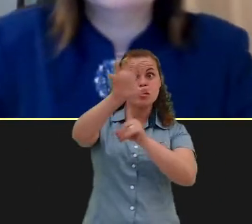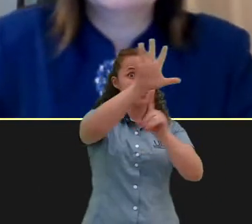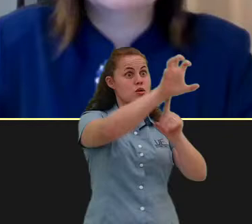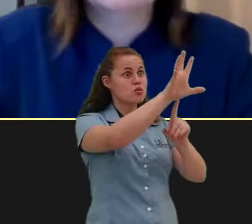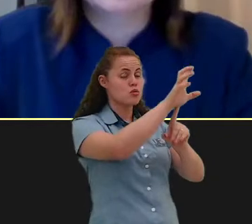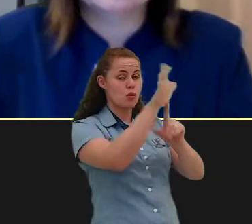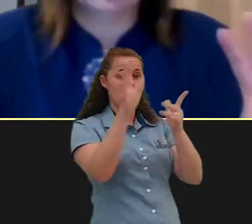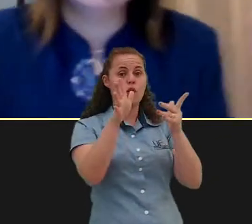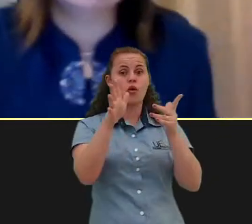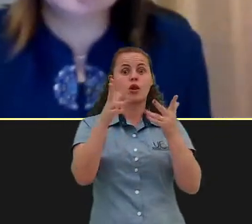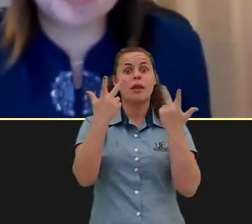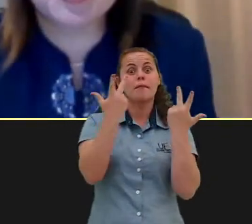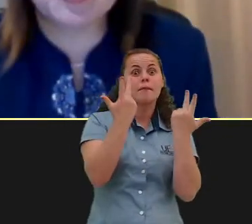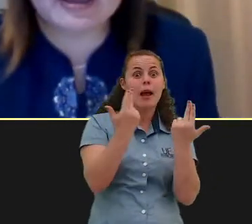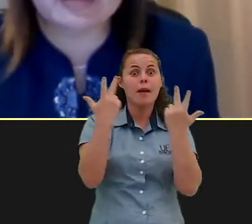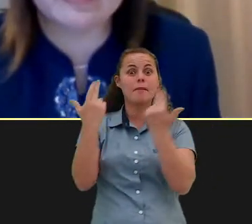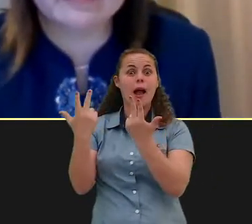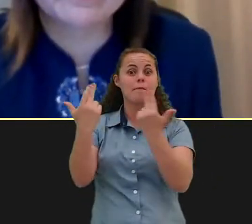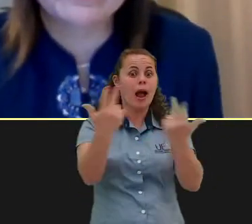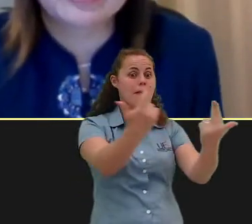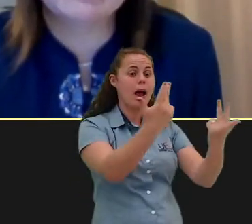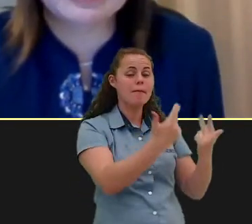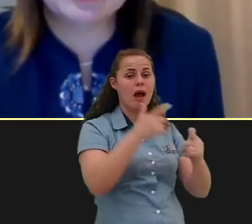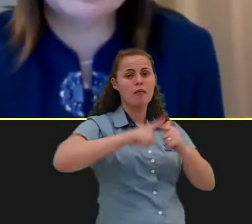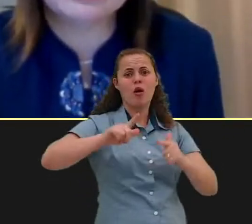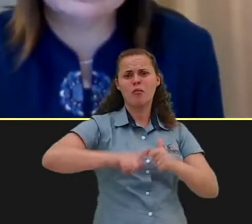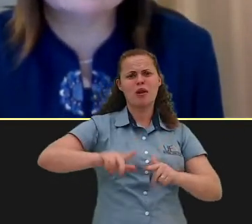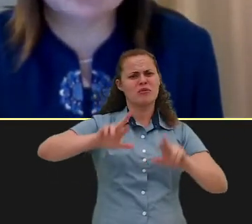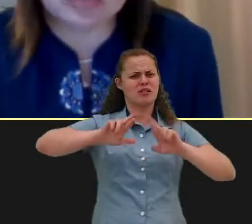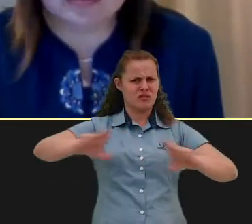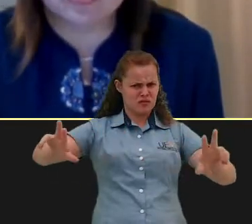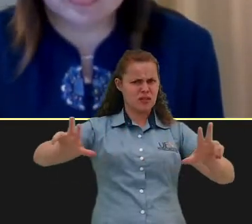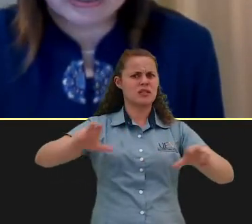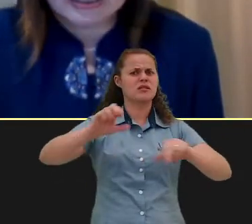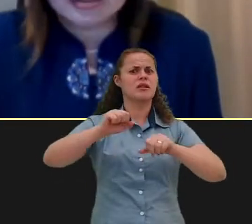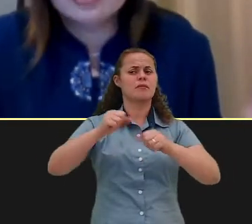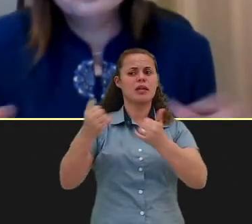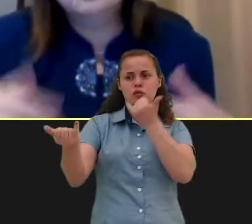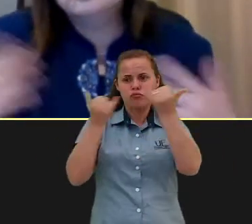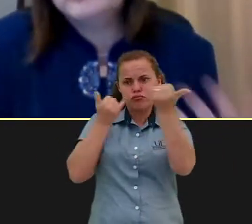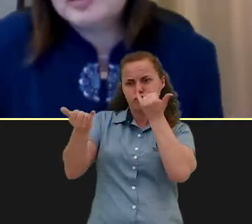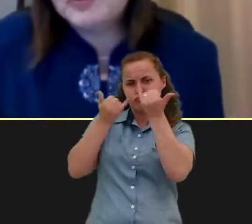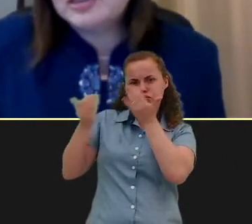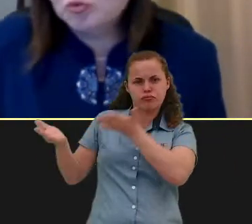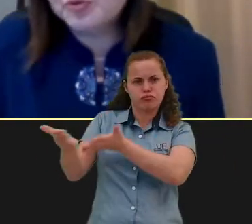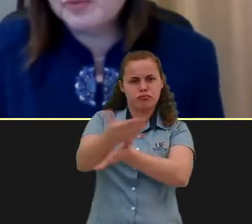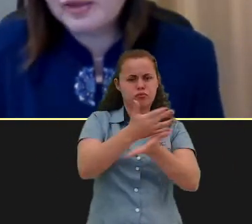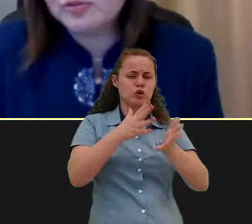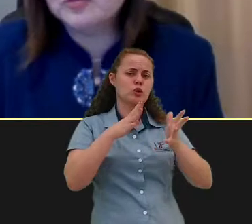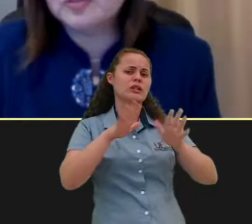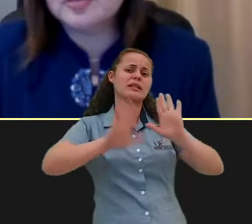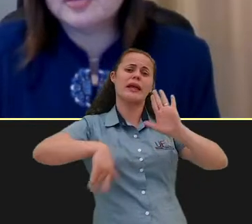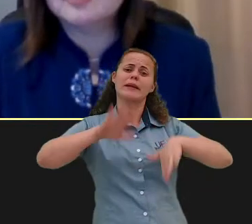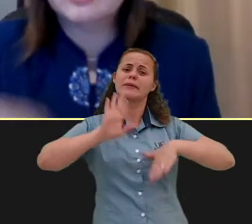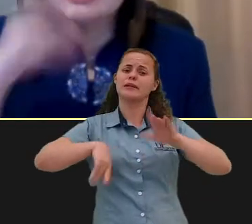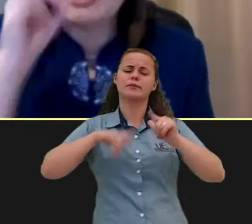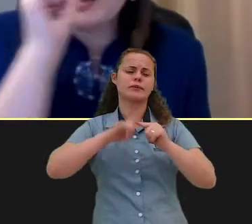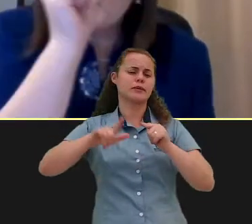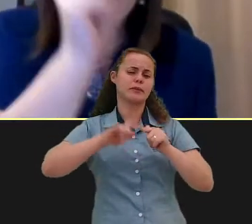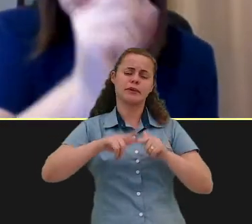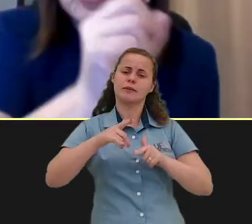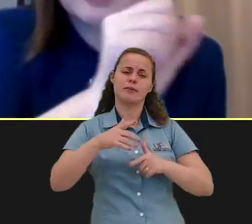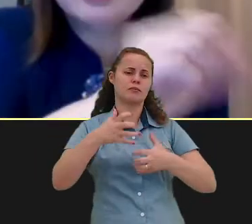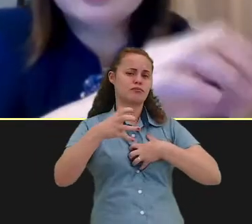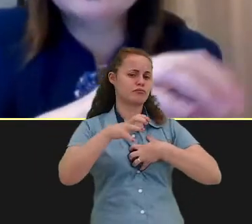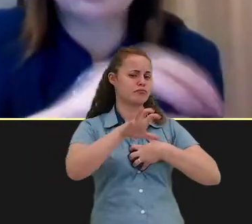parecido. Esse é um outro tipo de problema também de mineração de dados. Então, tudo vai depender do problema de vocês, mas é